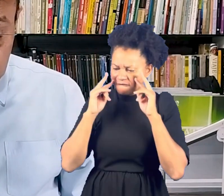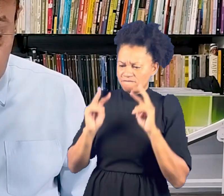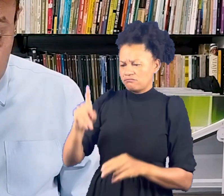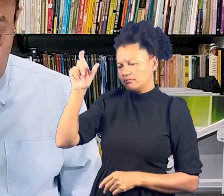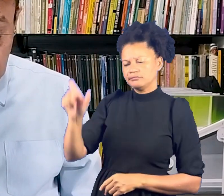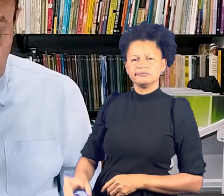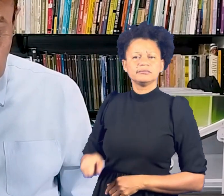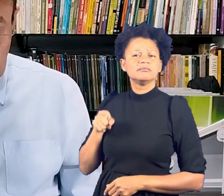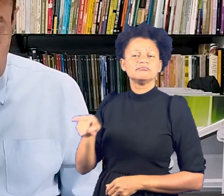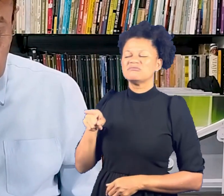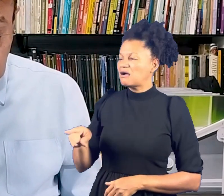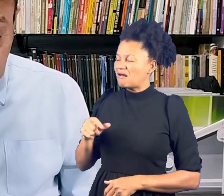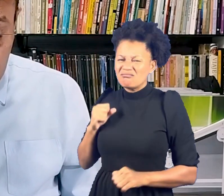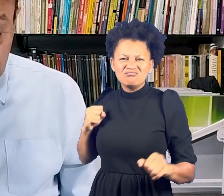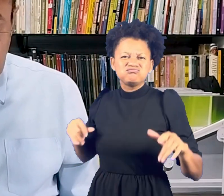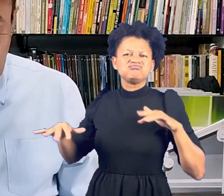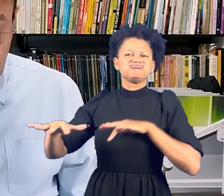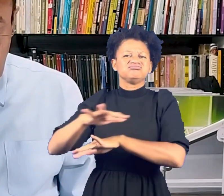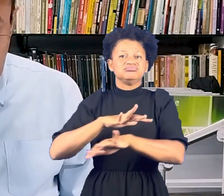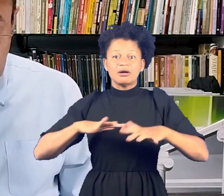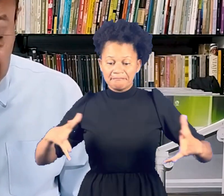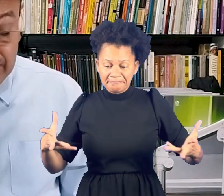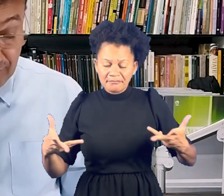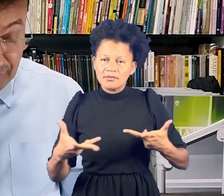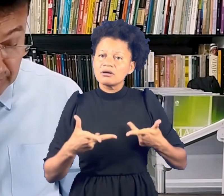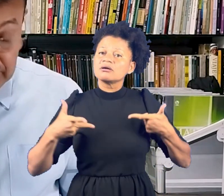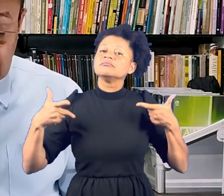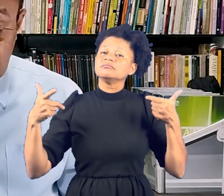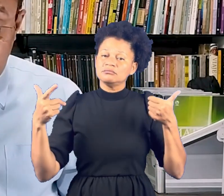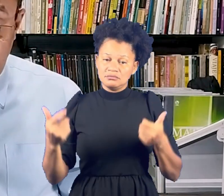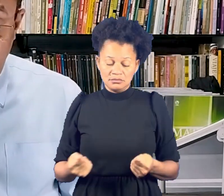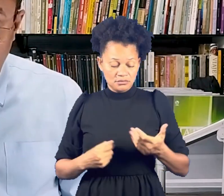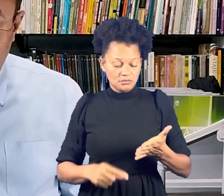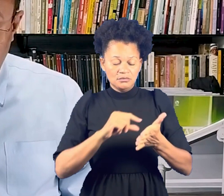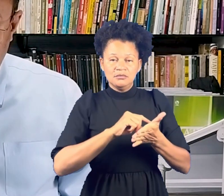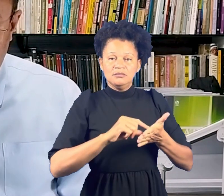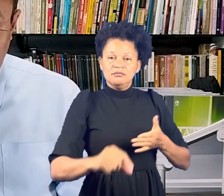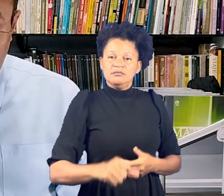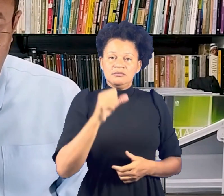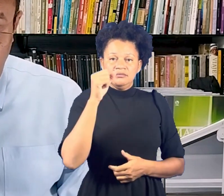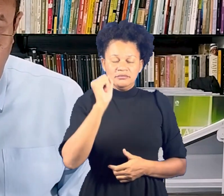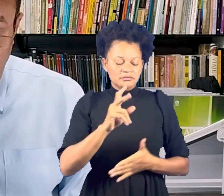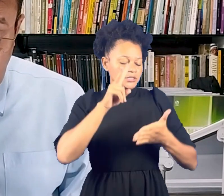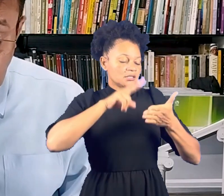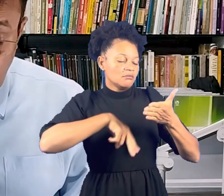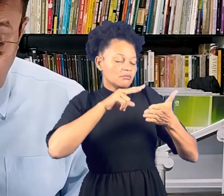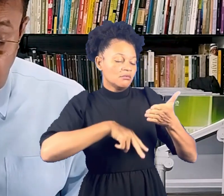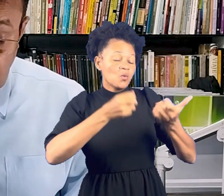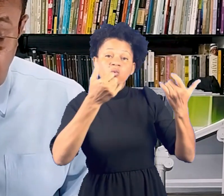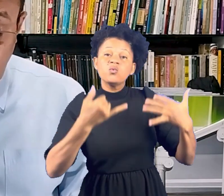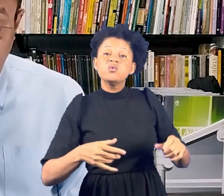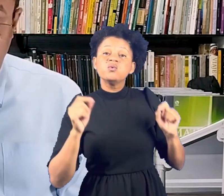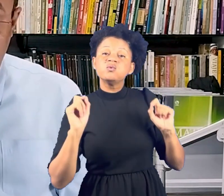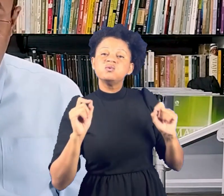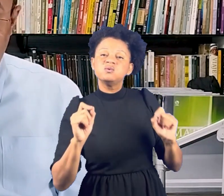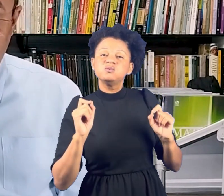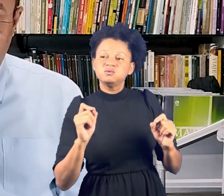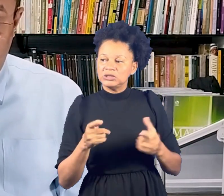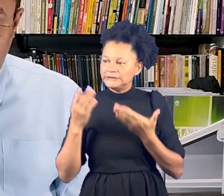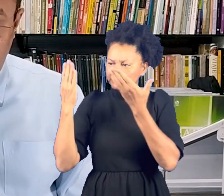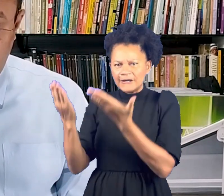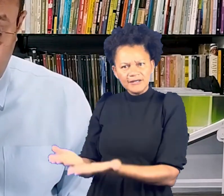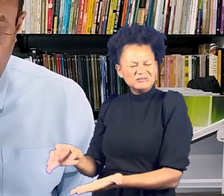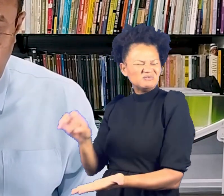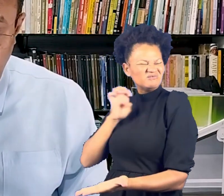vamos ver que este homem, né, operava maravilhas. O versículo 8 da nossa leitura diz: e